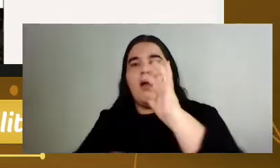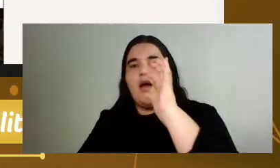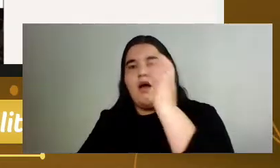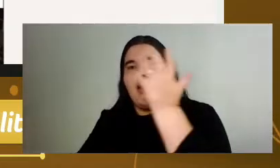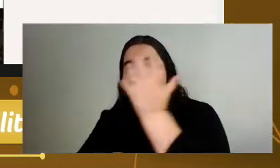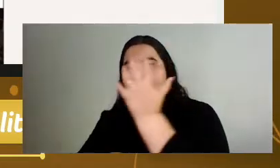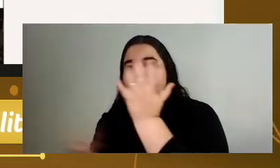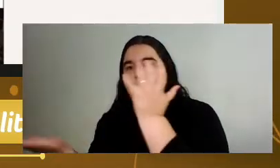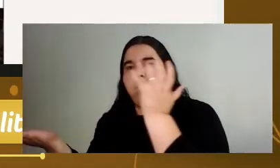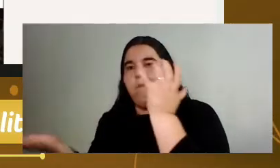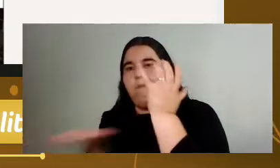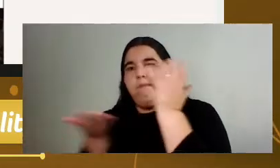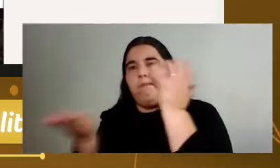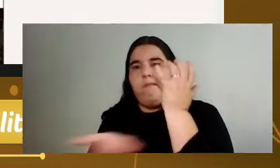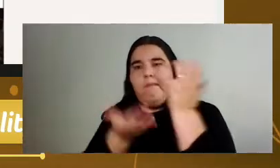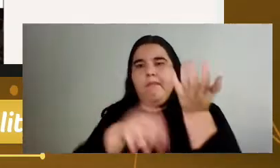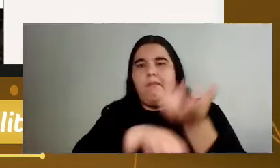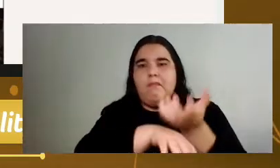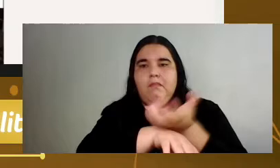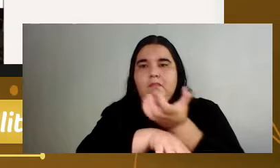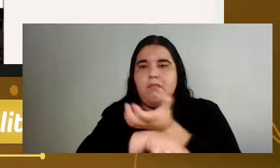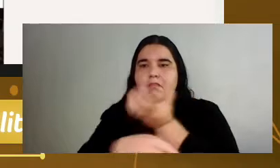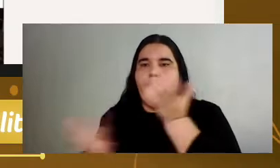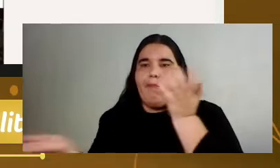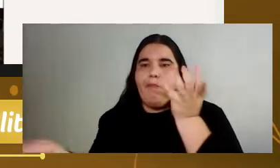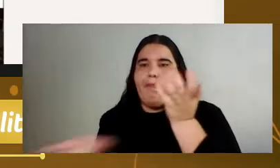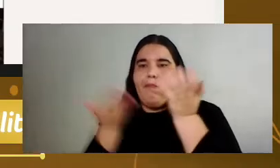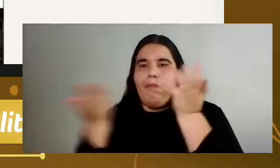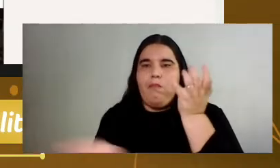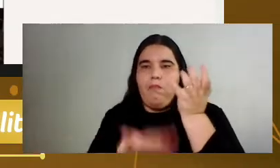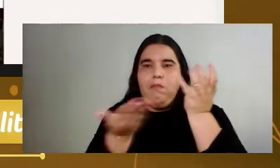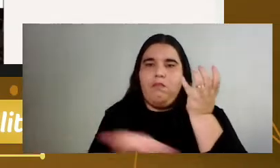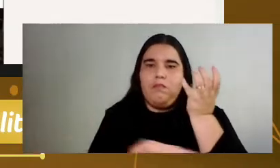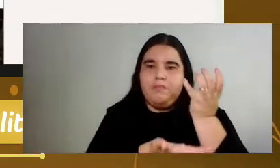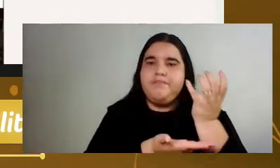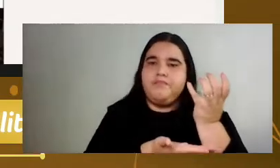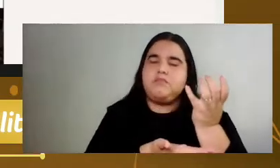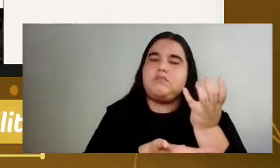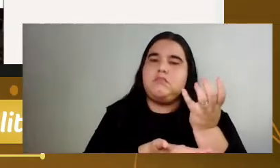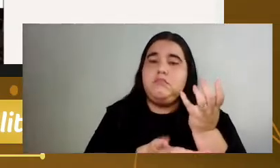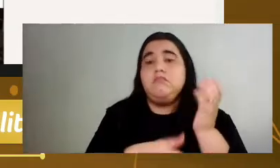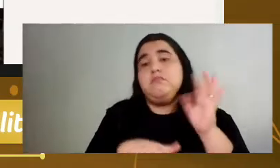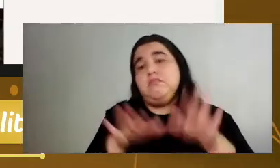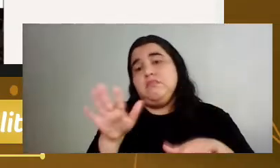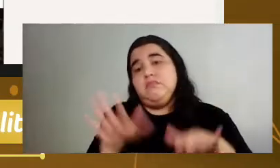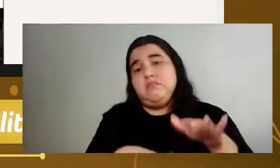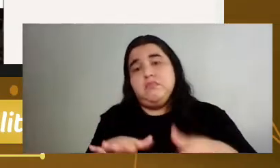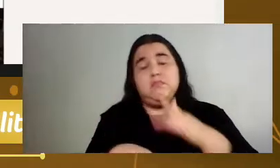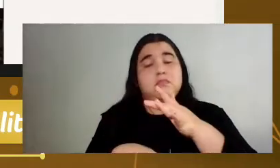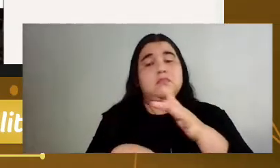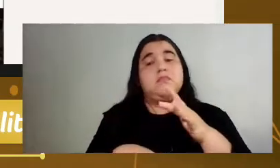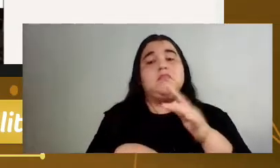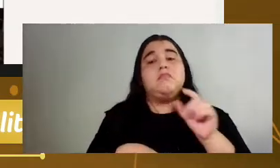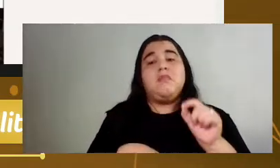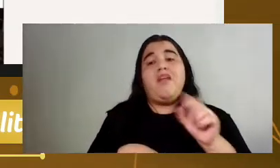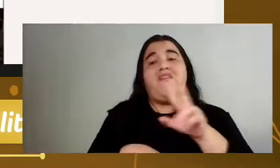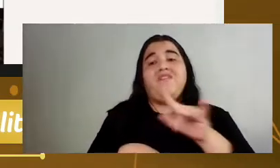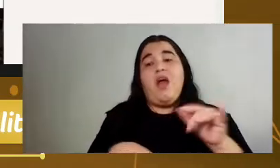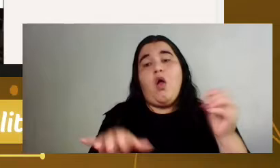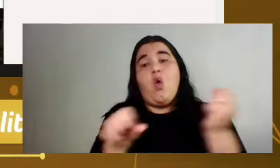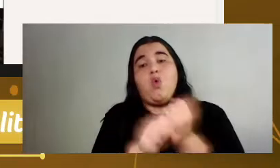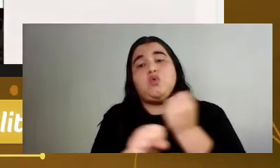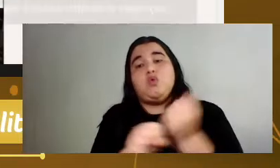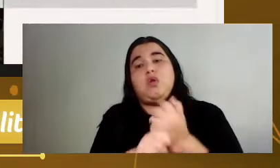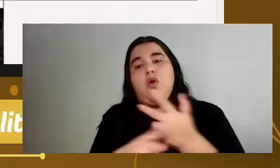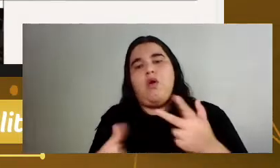desmatamento, pode ser que vão construir alguma coisa aqui. Então isso a gente já levanta um alerta e já fica de